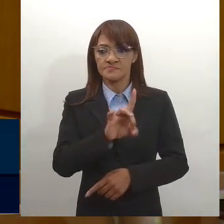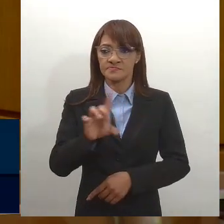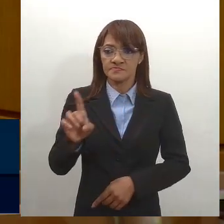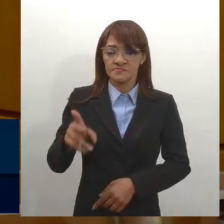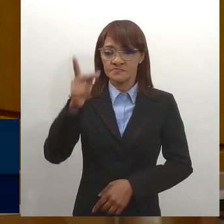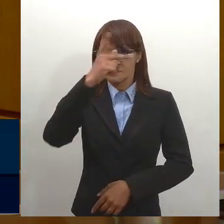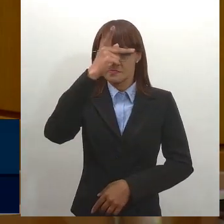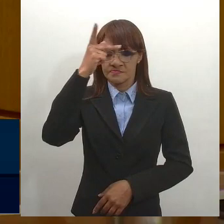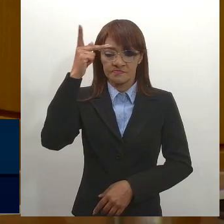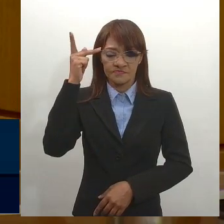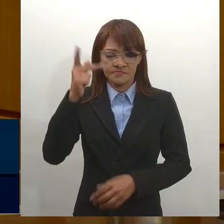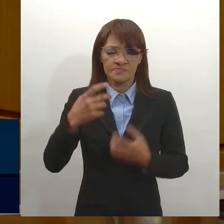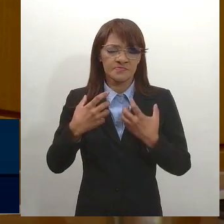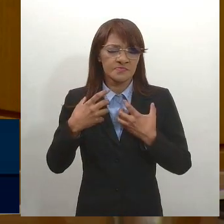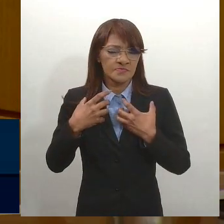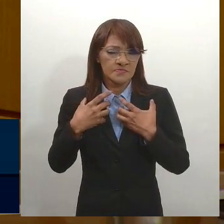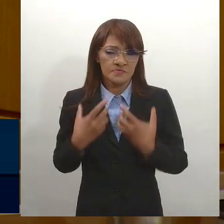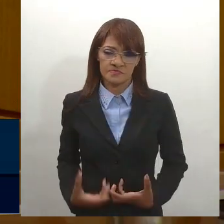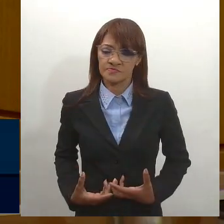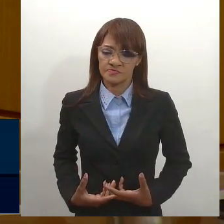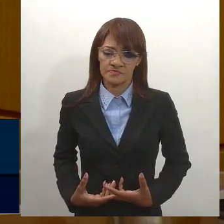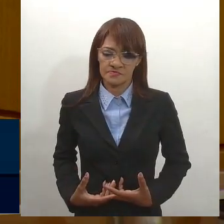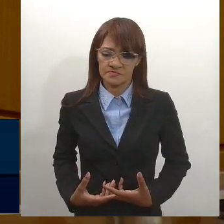cansadas e cansados de tanta exploração,